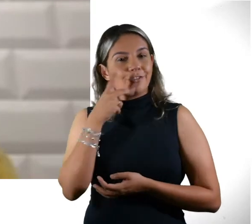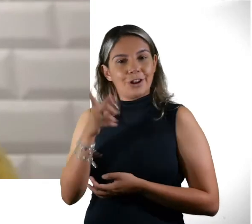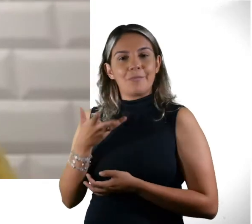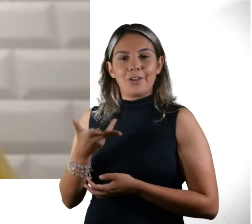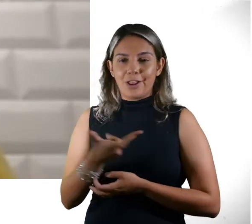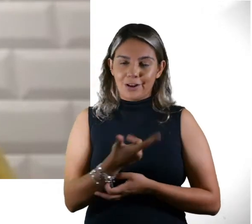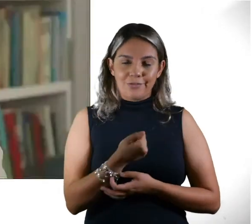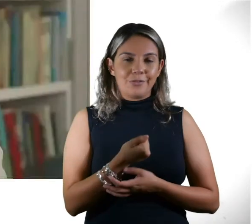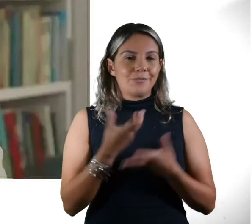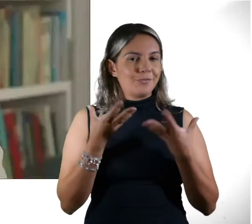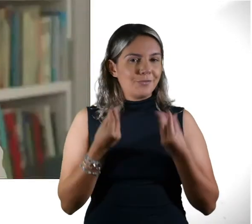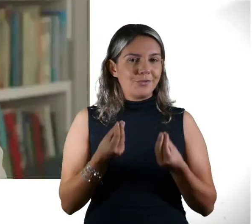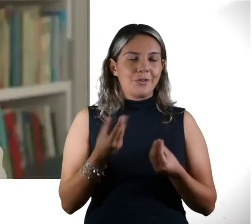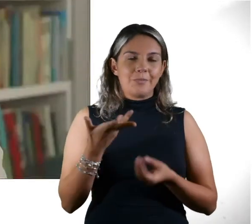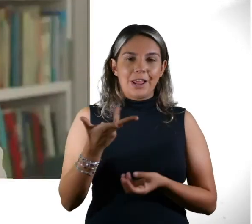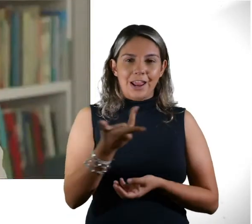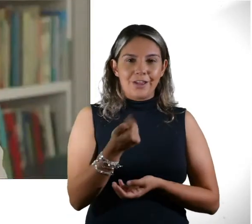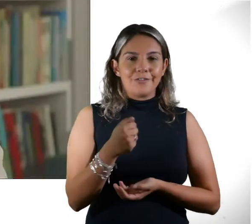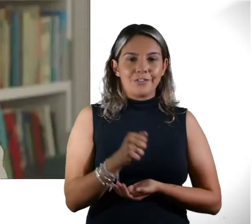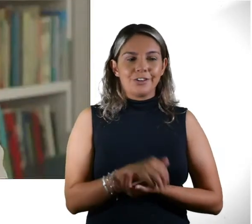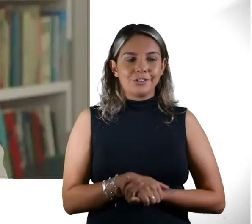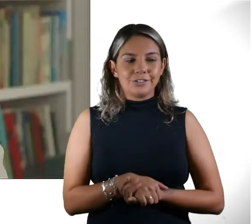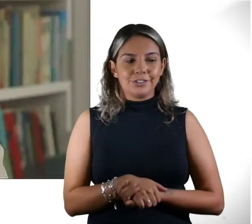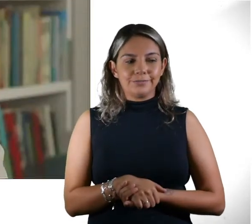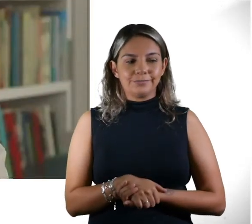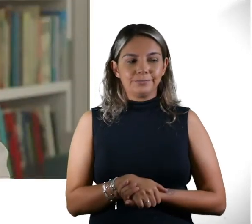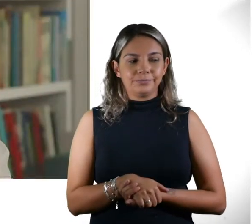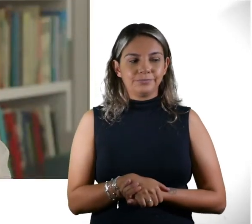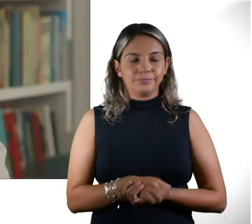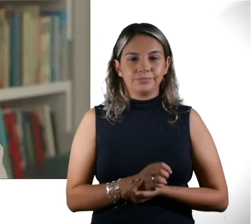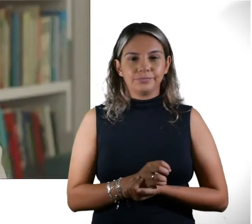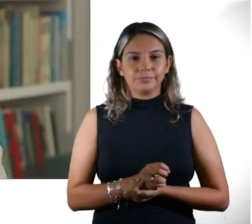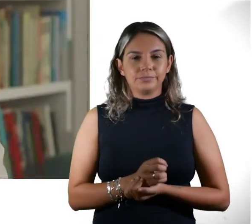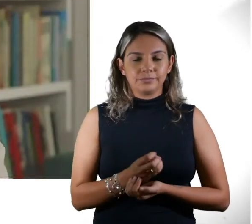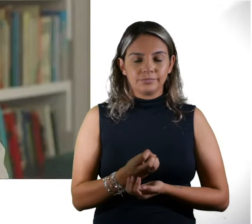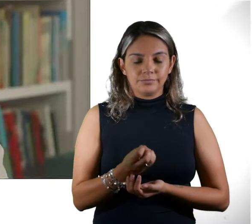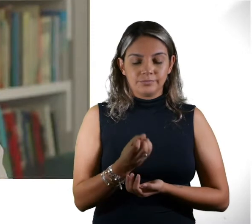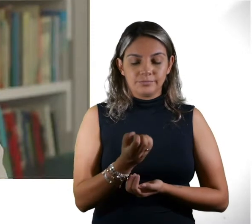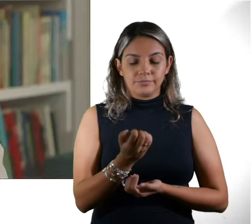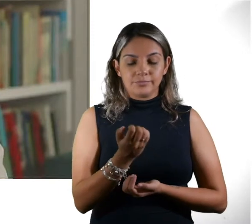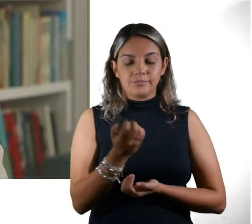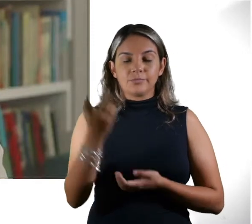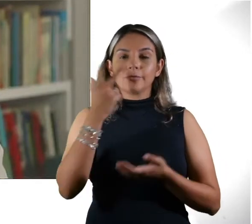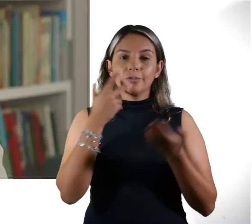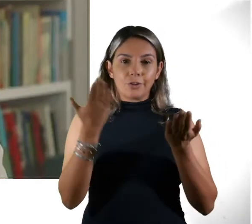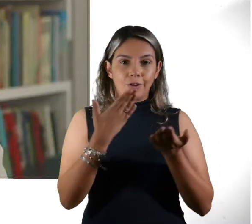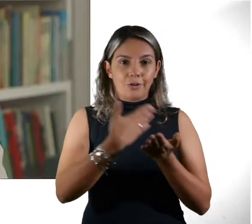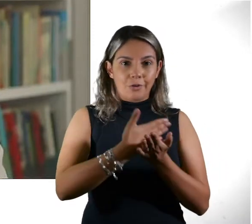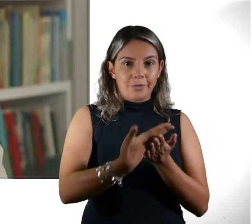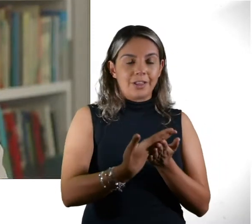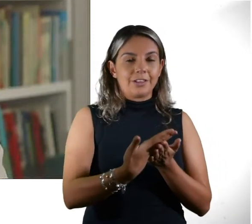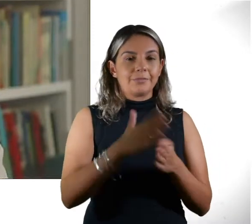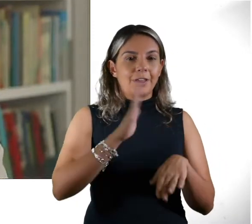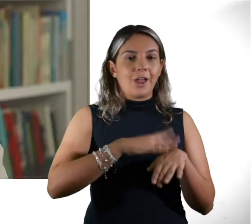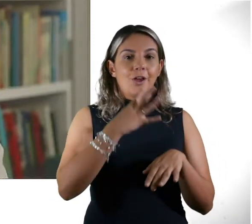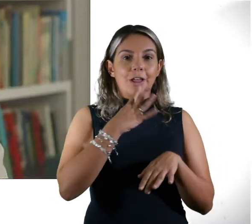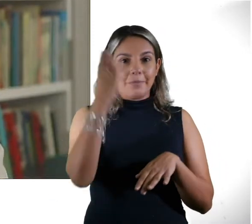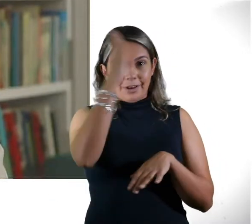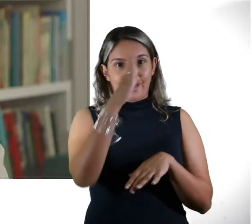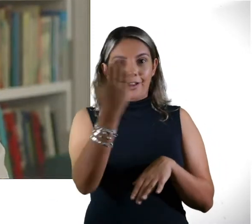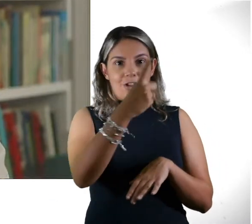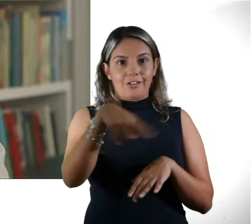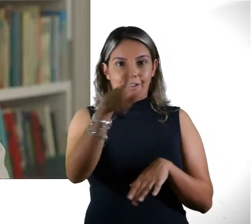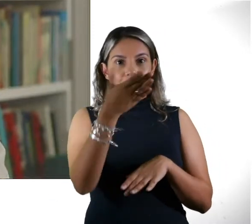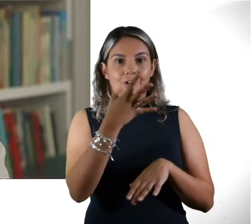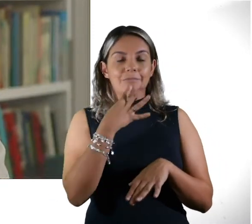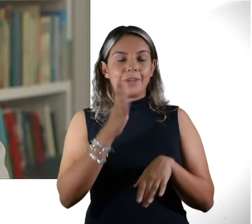hoje, absolutamente maravilhosa. Oh, enfim, agora começa a ser mais conhecida no Brasil também, não é?